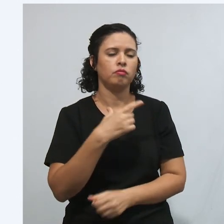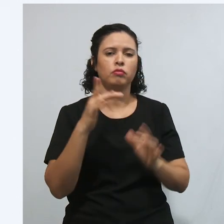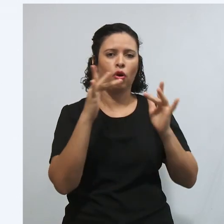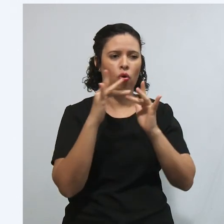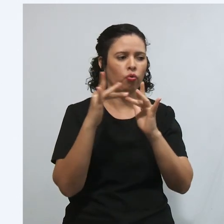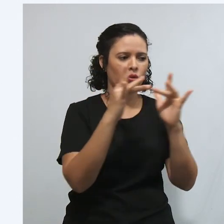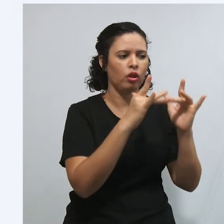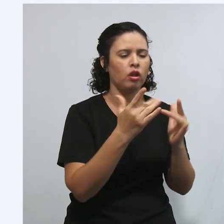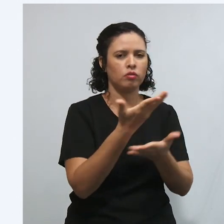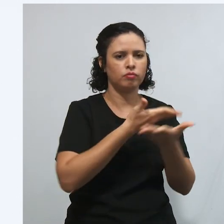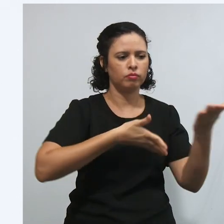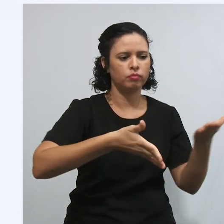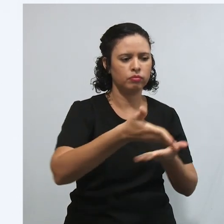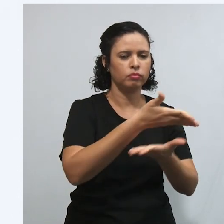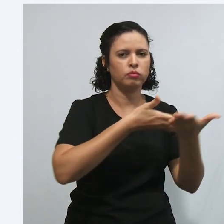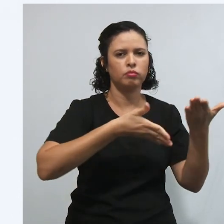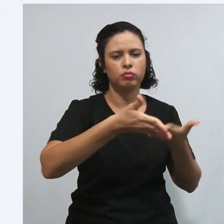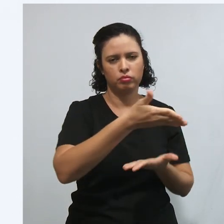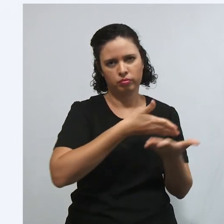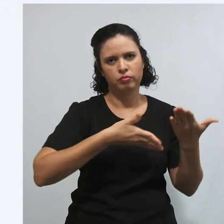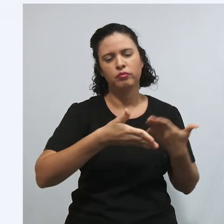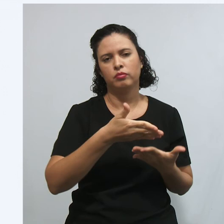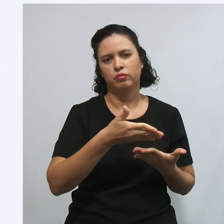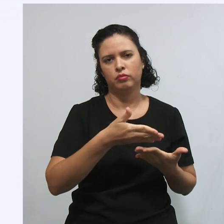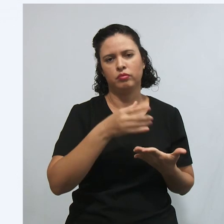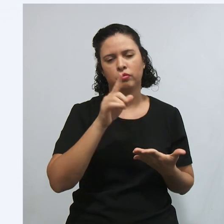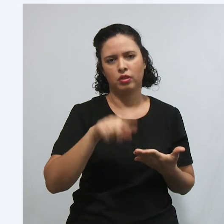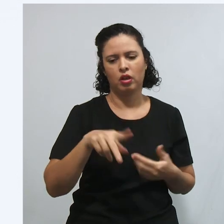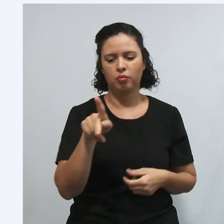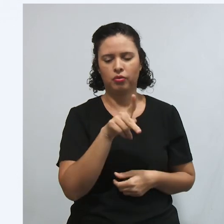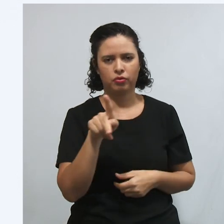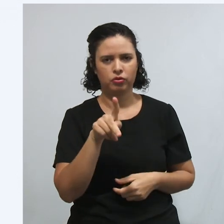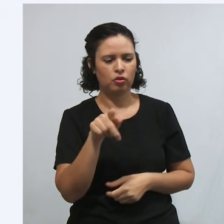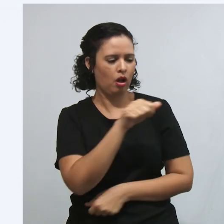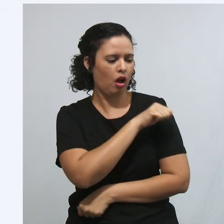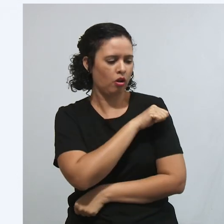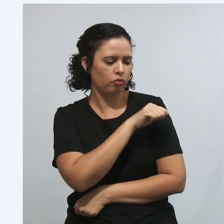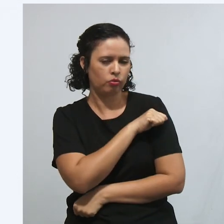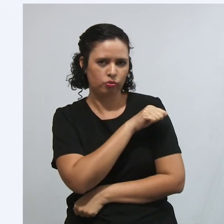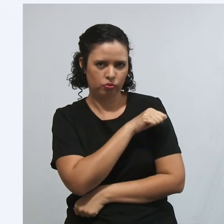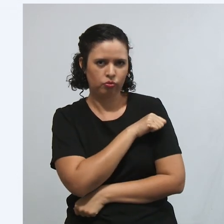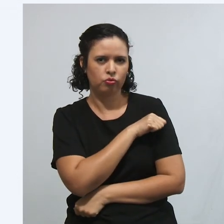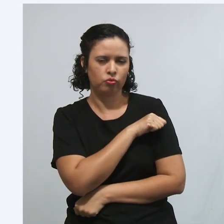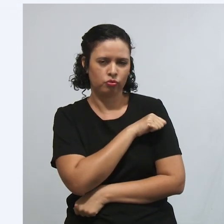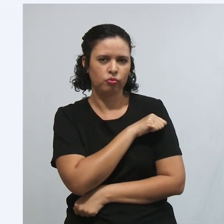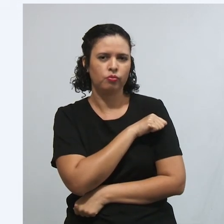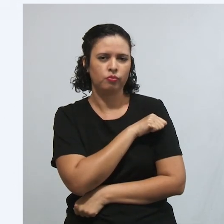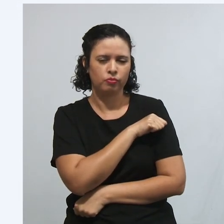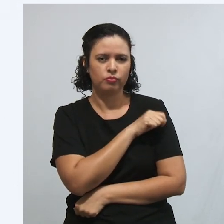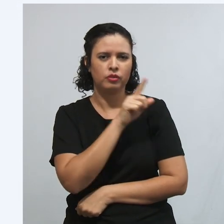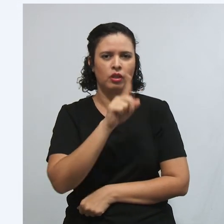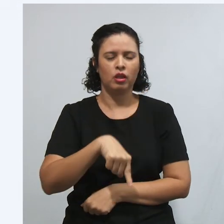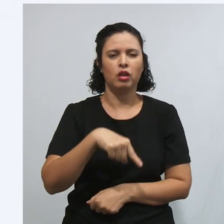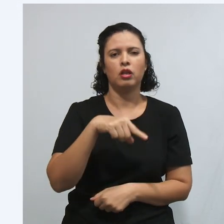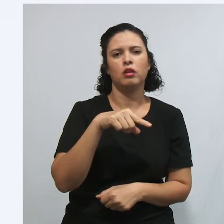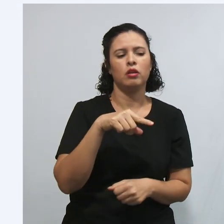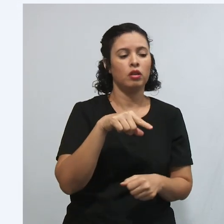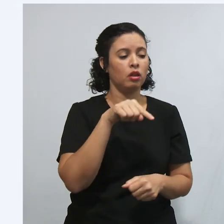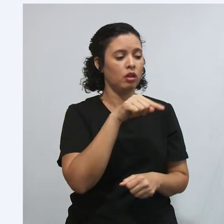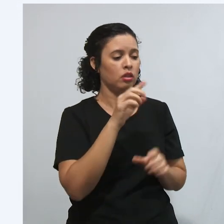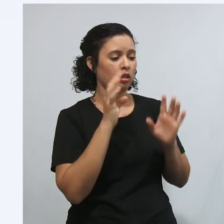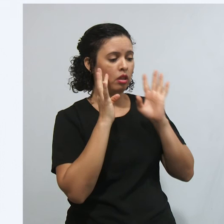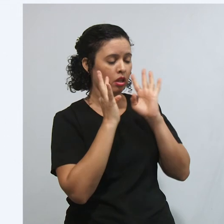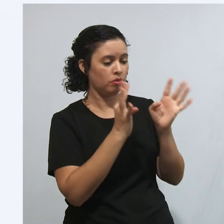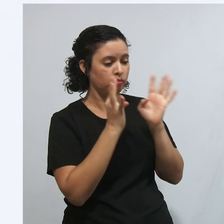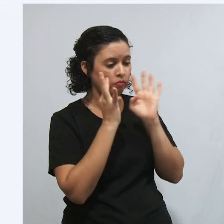Ou seja, buscando estabelecer a relação entre o imediato, que são os conhecimentos empíricos que os educandos trazem de